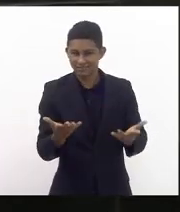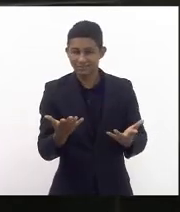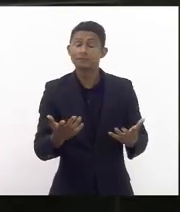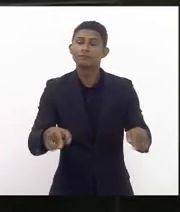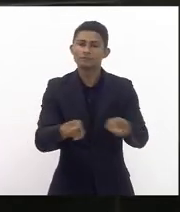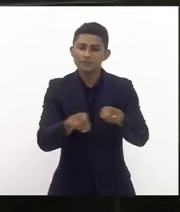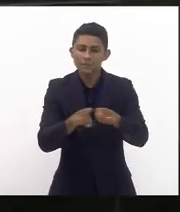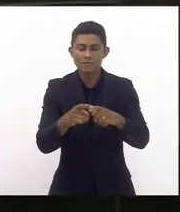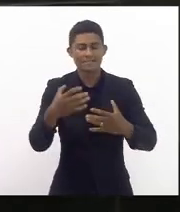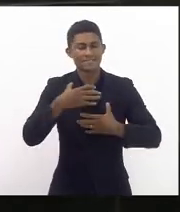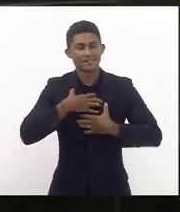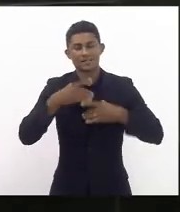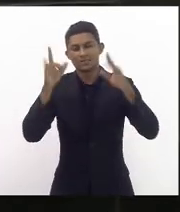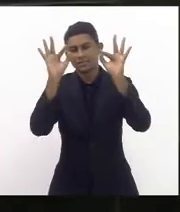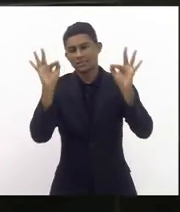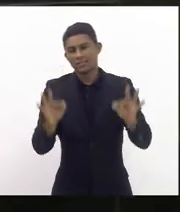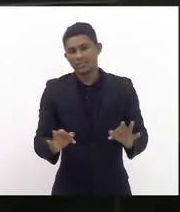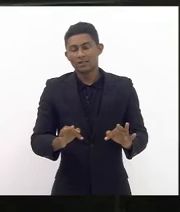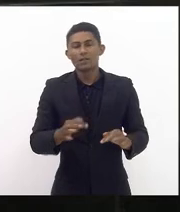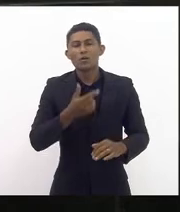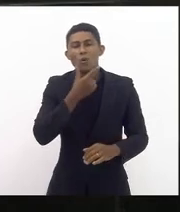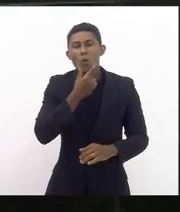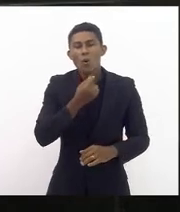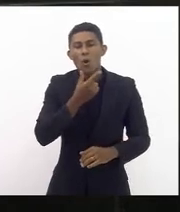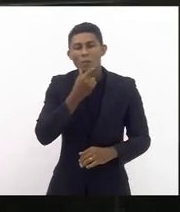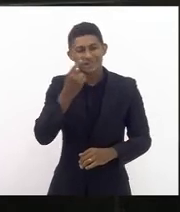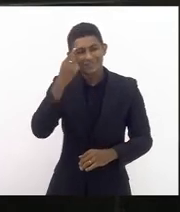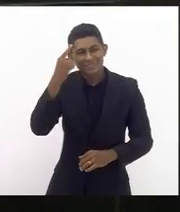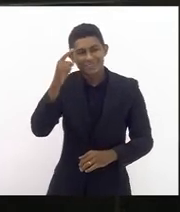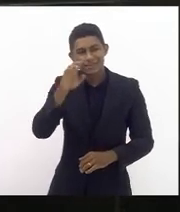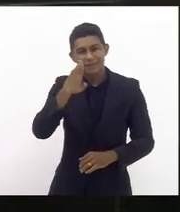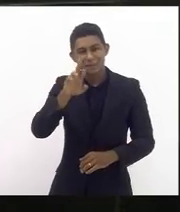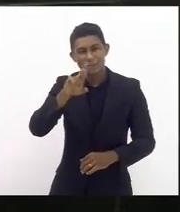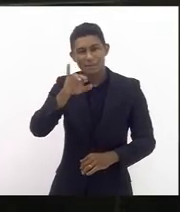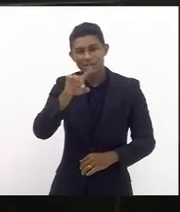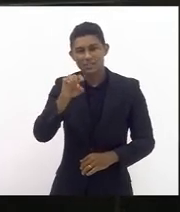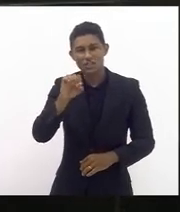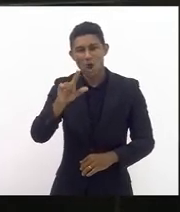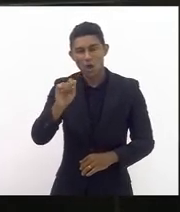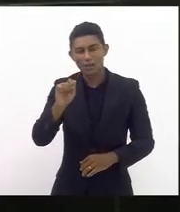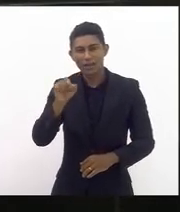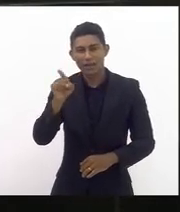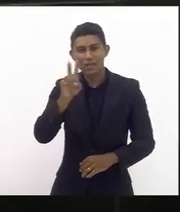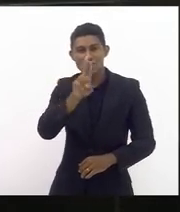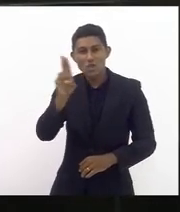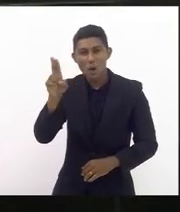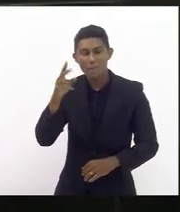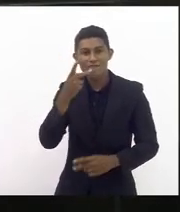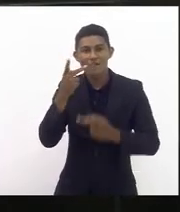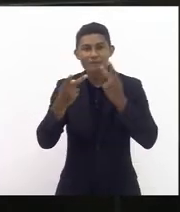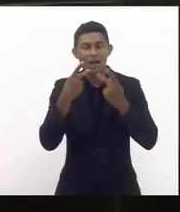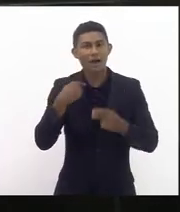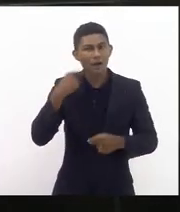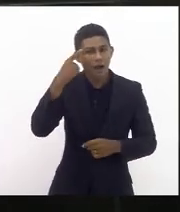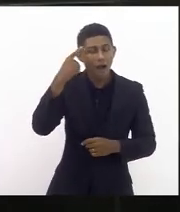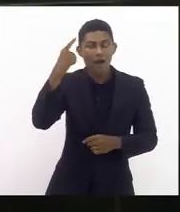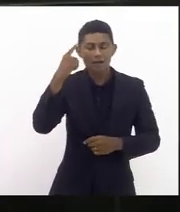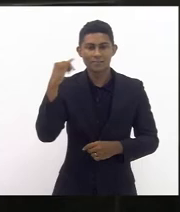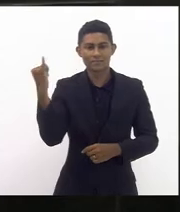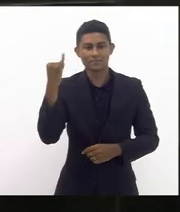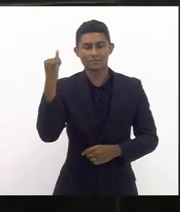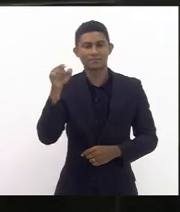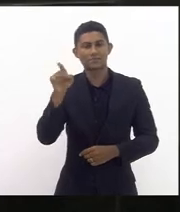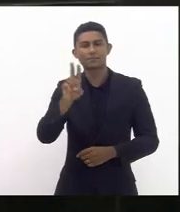muito feliz quando o nome de Leonel Brizola é lembrado. E quero dizer, deputado Luiz Paulo, que ultimamente o nome de